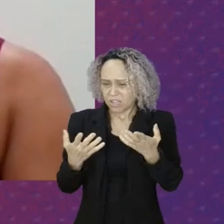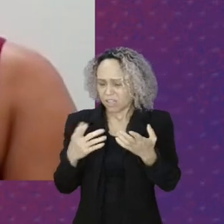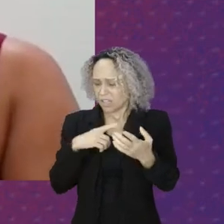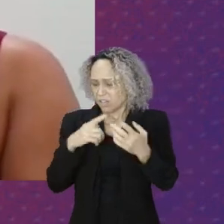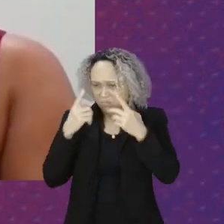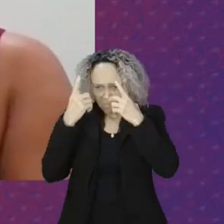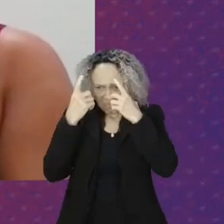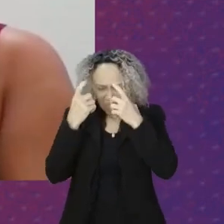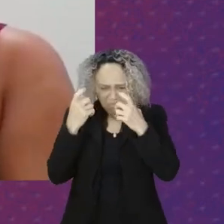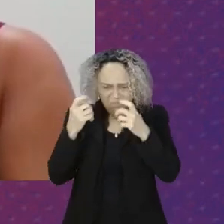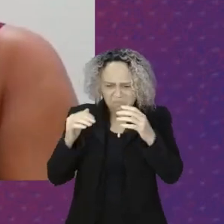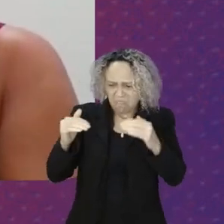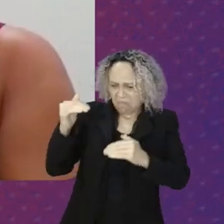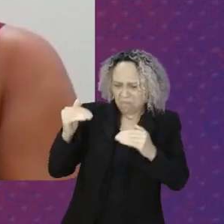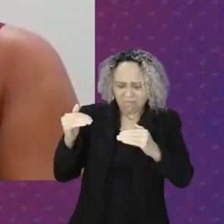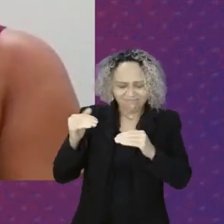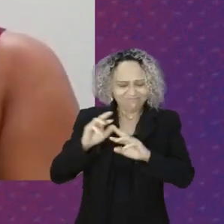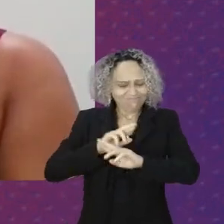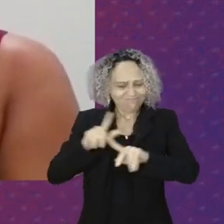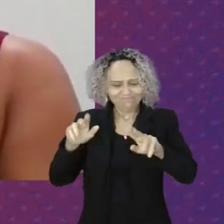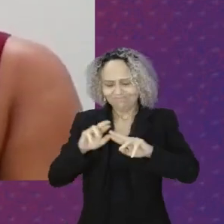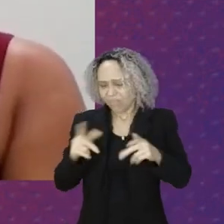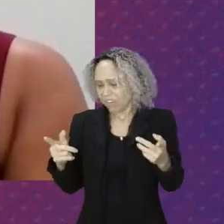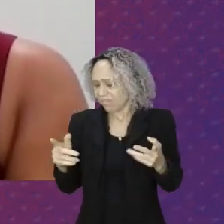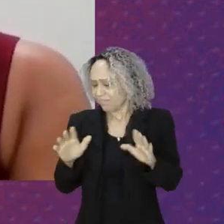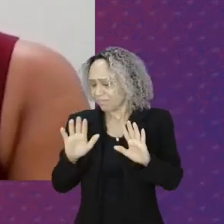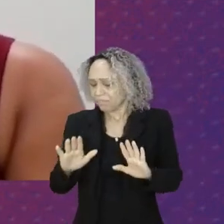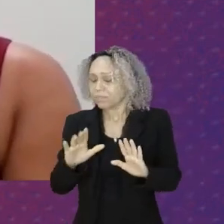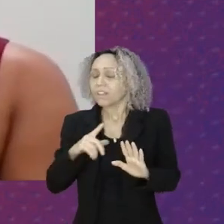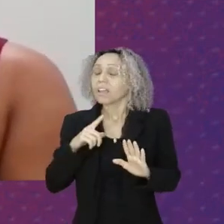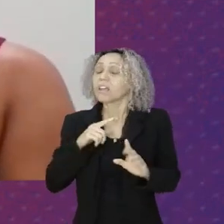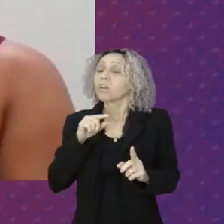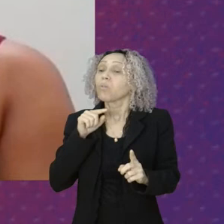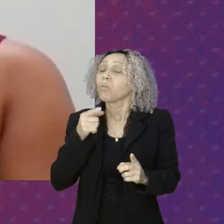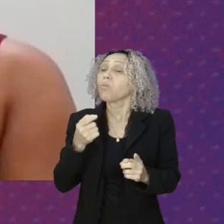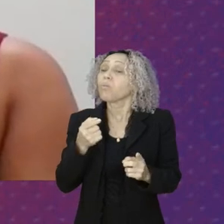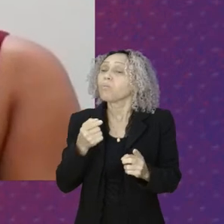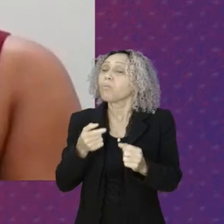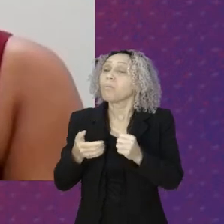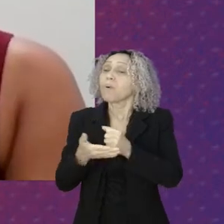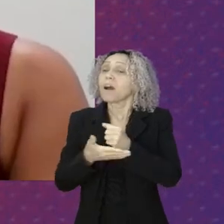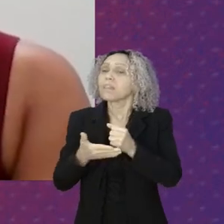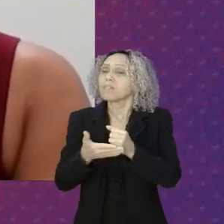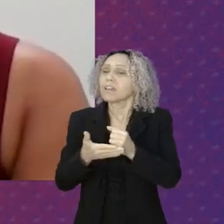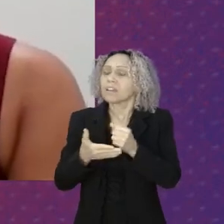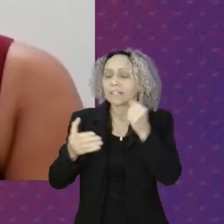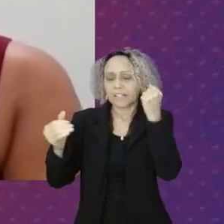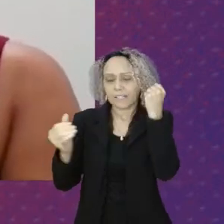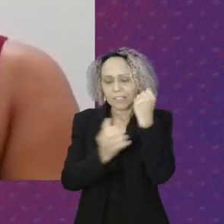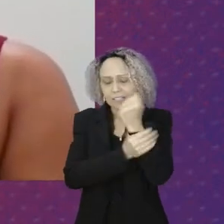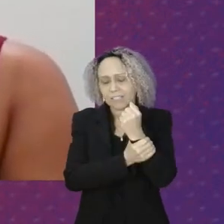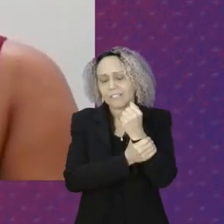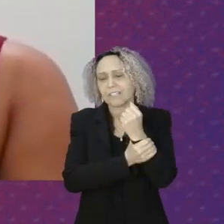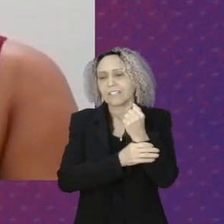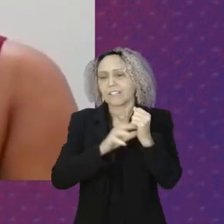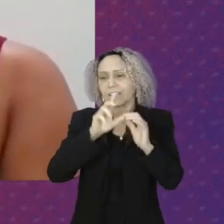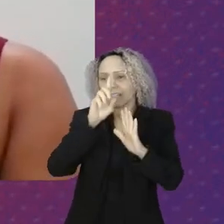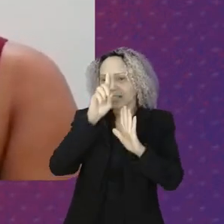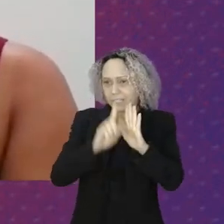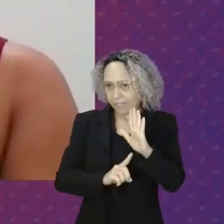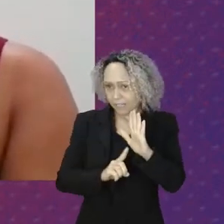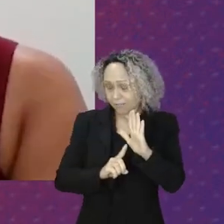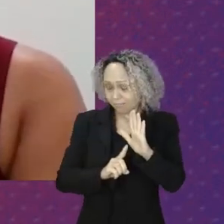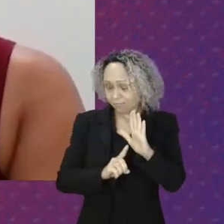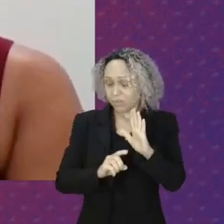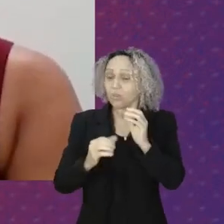que é desigual, mas sim que tem como base a garantia de direitos. Então, segurança com cidadania significa que